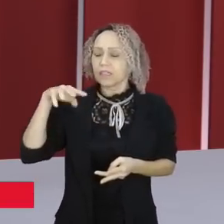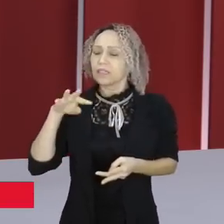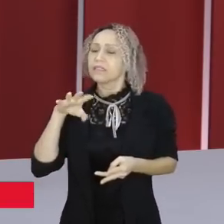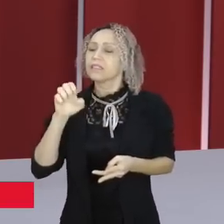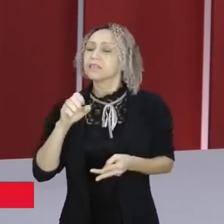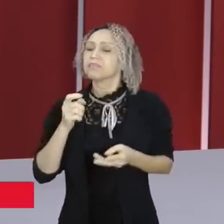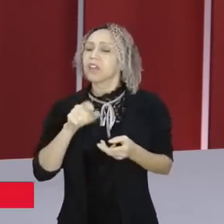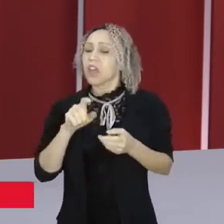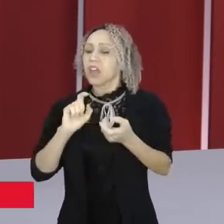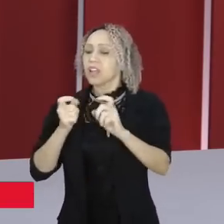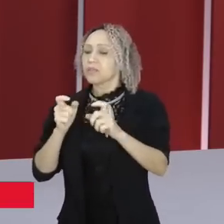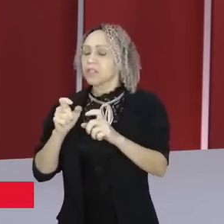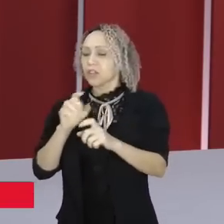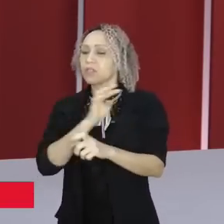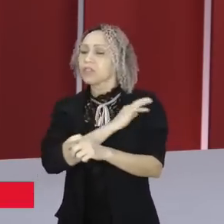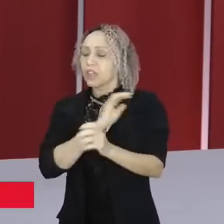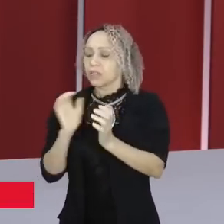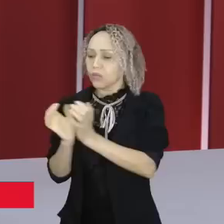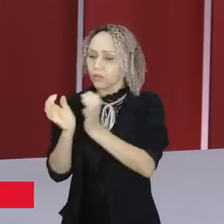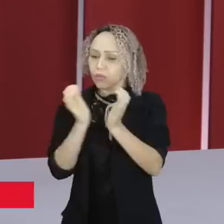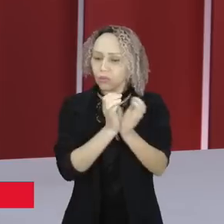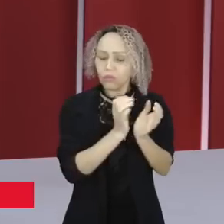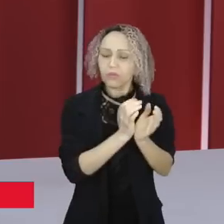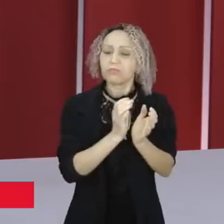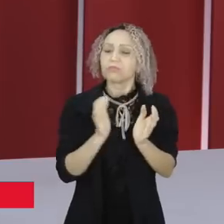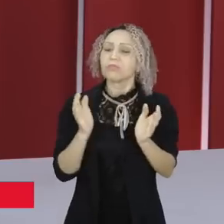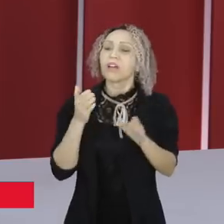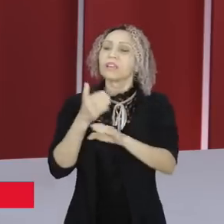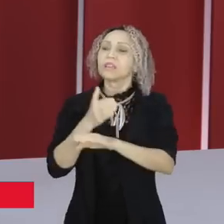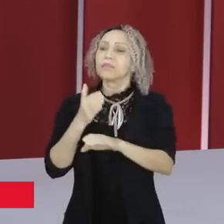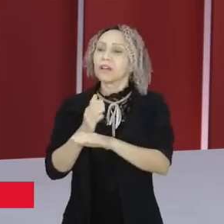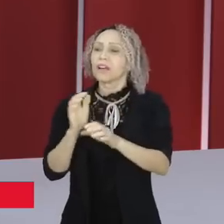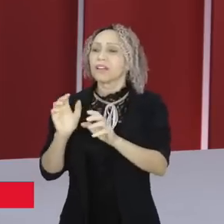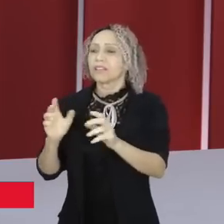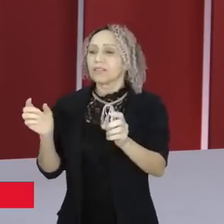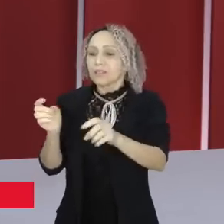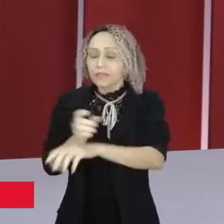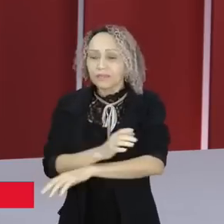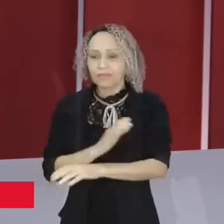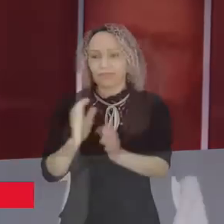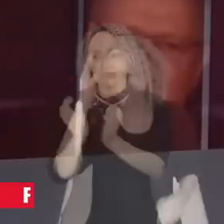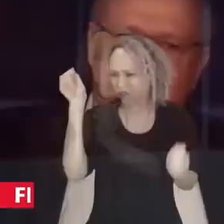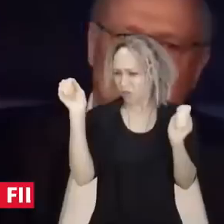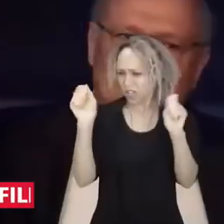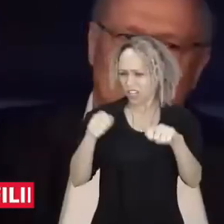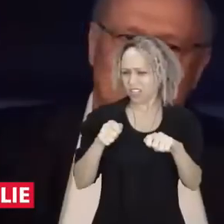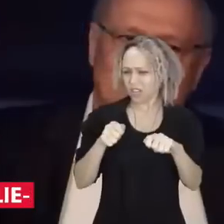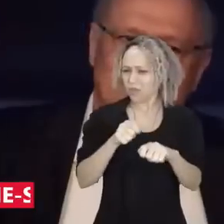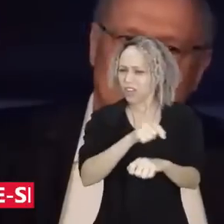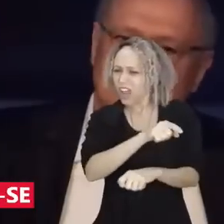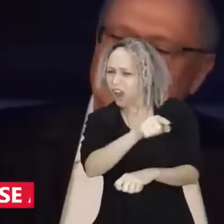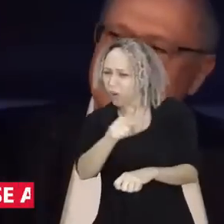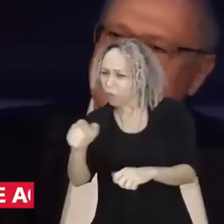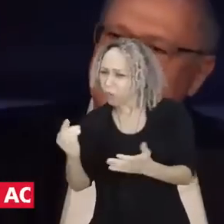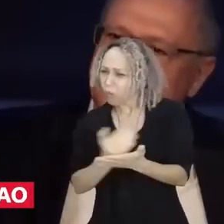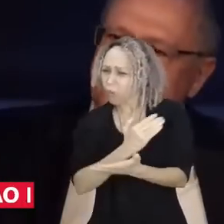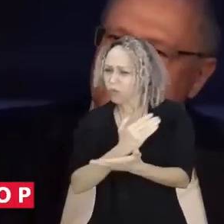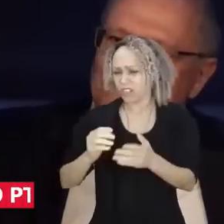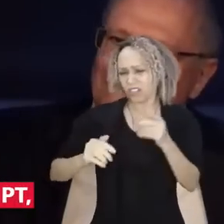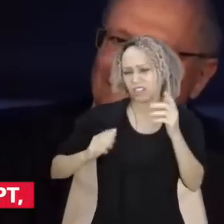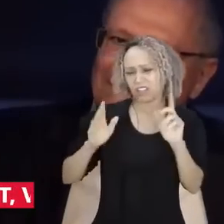trabalhos realizados, né, pelos integrantes dos grupos técnicos da transição em Brasília. Eu acho que nós